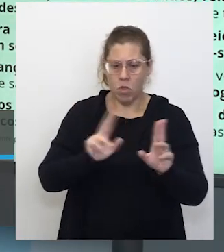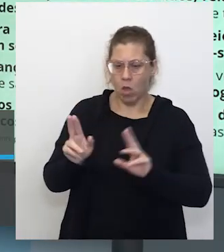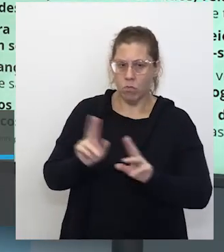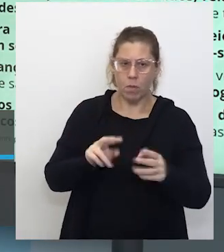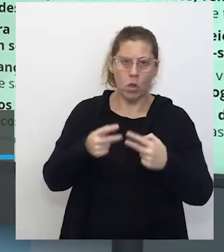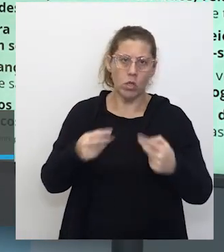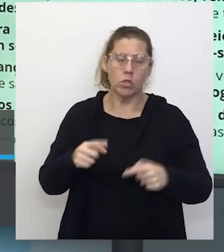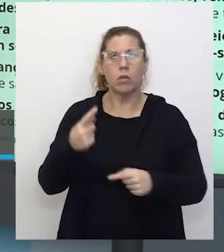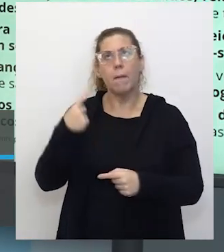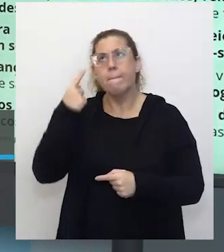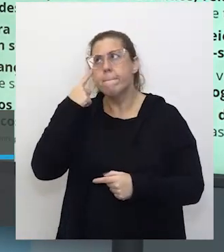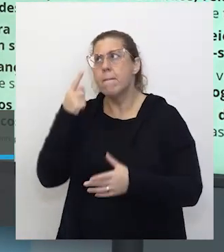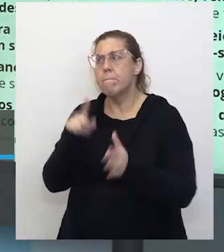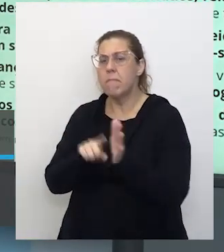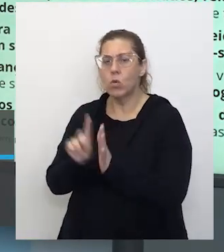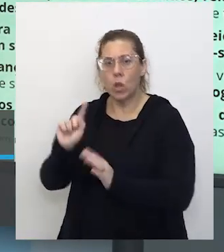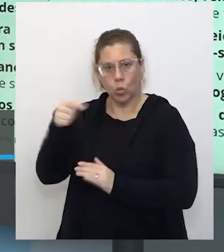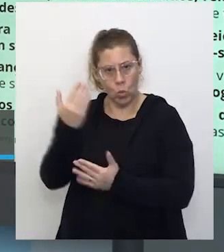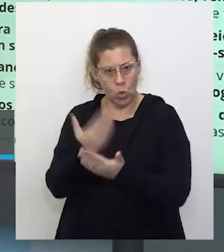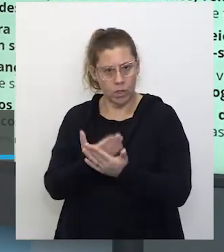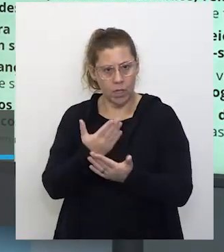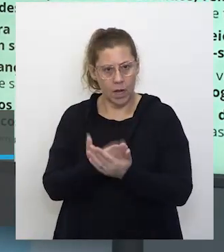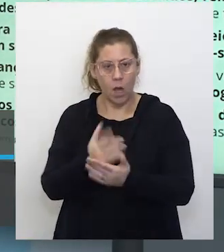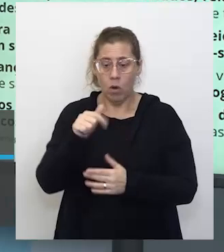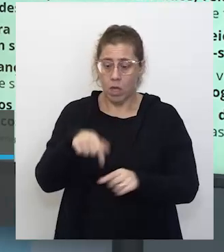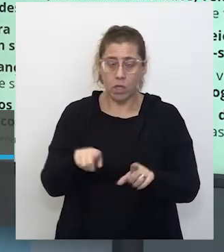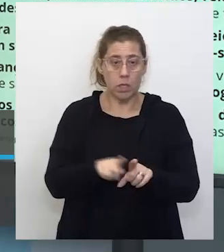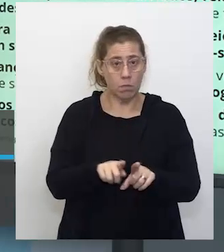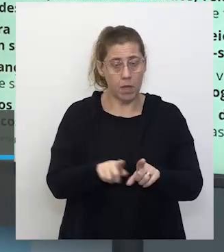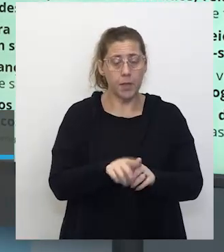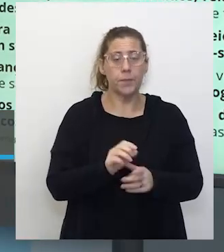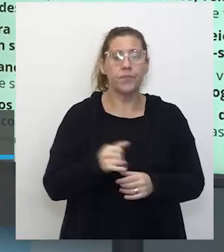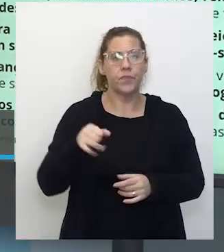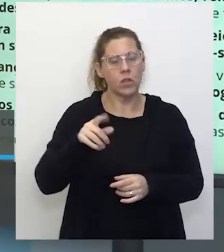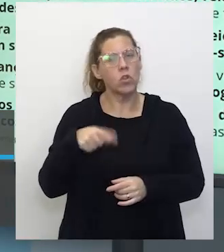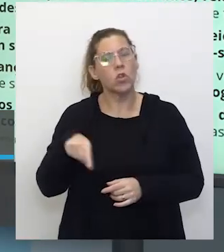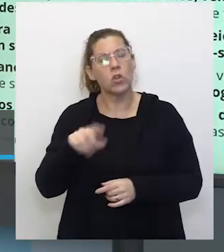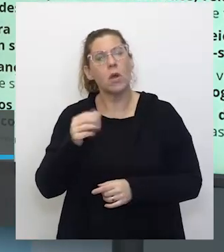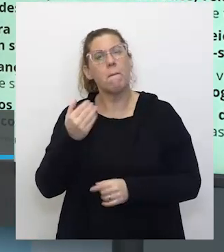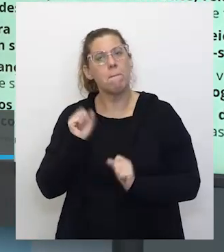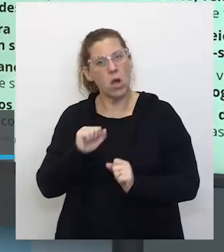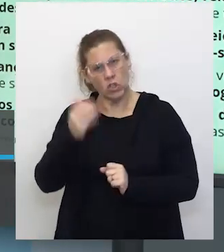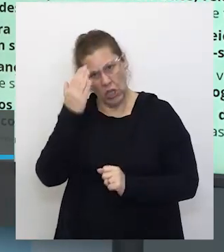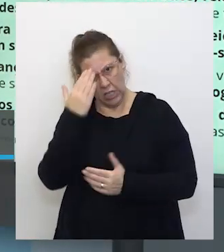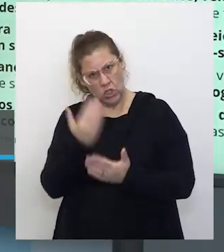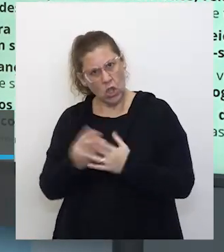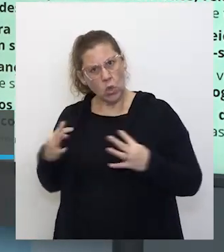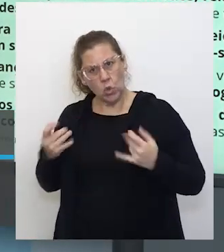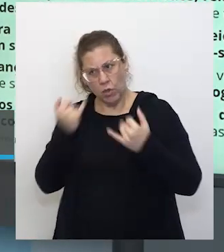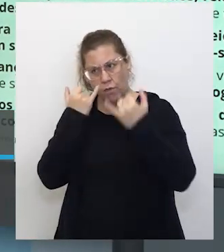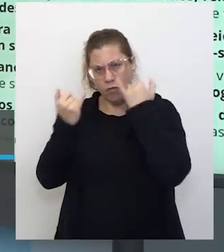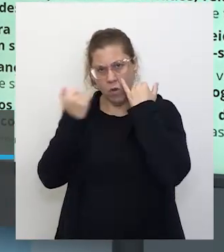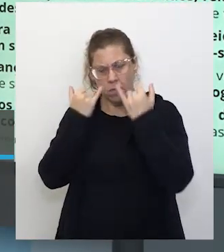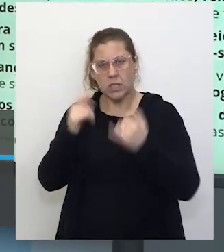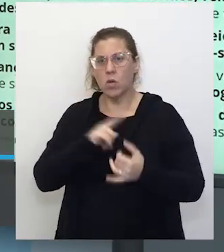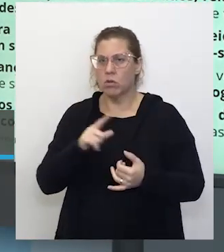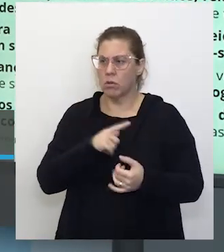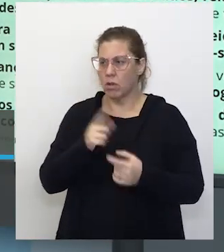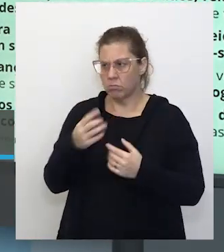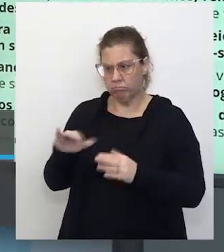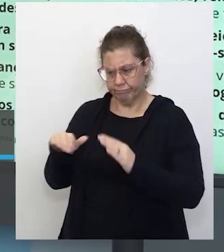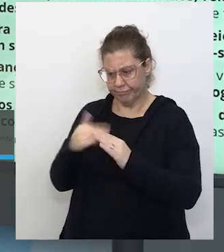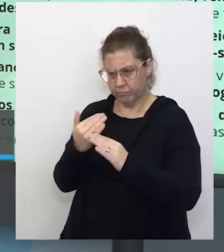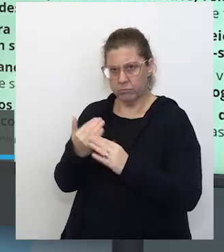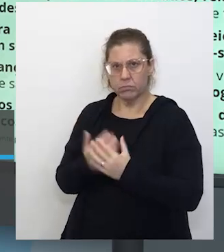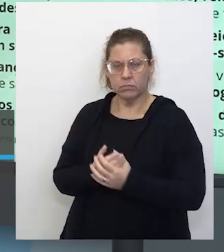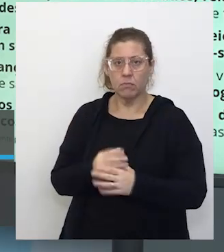podemos questionar na próxima aula e nessa aula também, se nós podemos acreditar em todas as informações e as notícias que nós